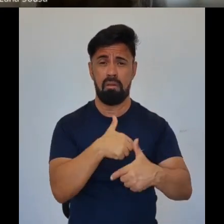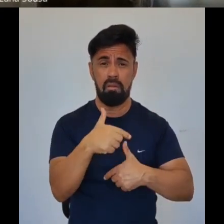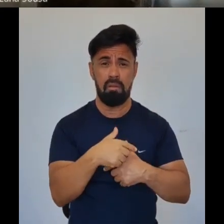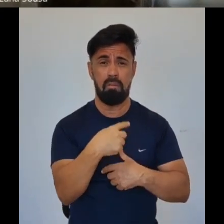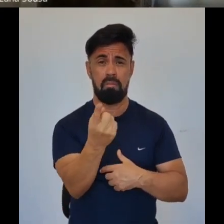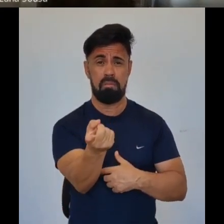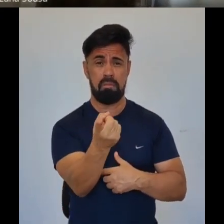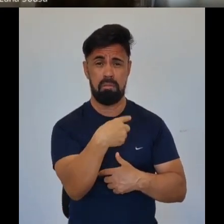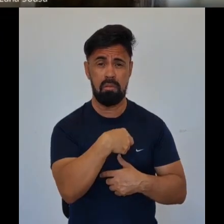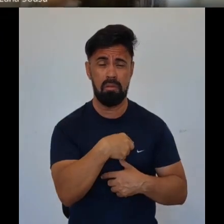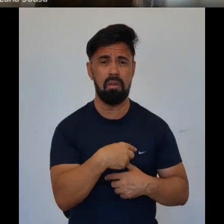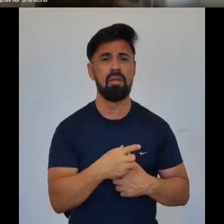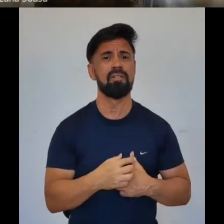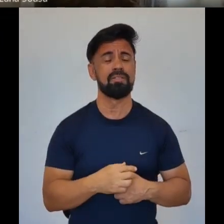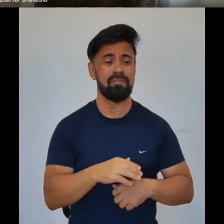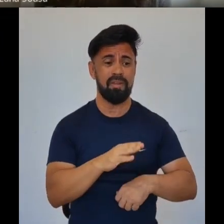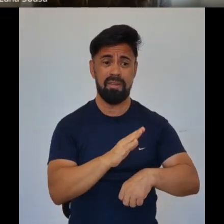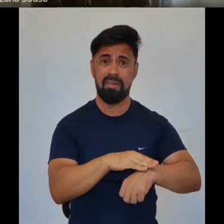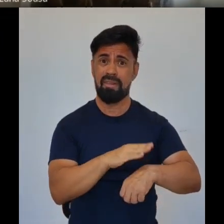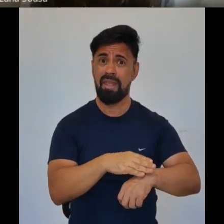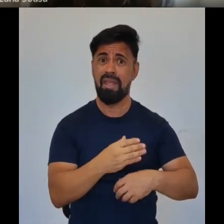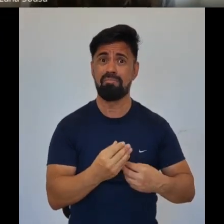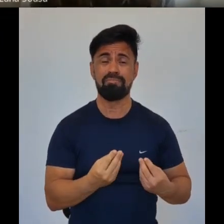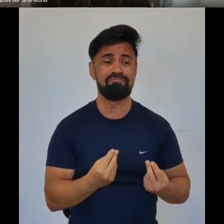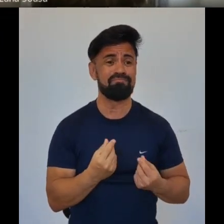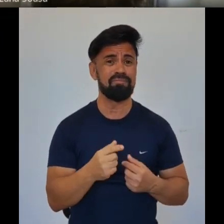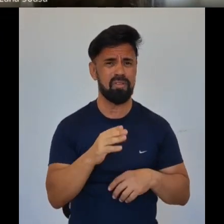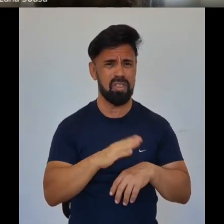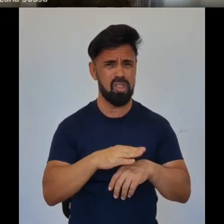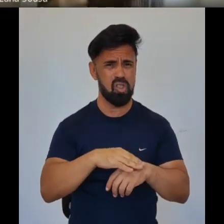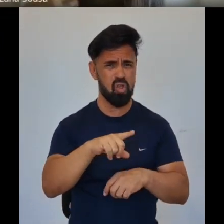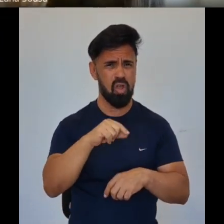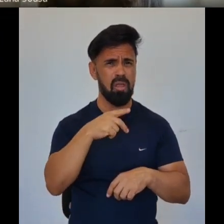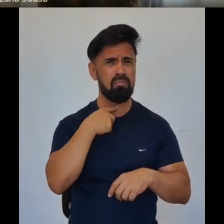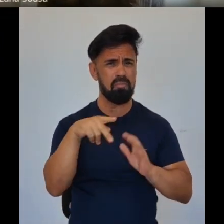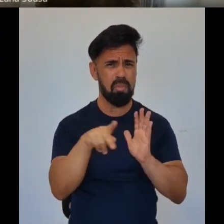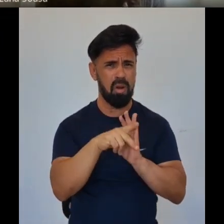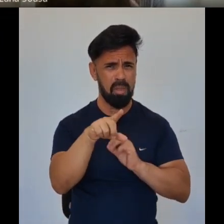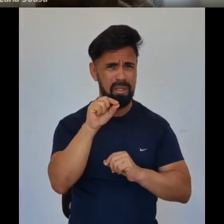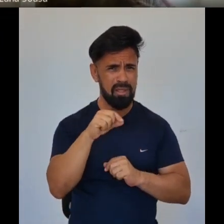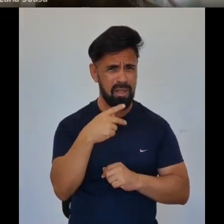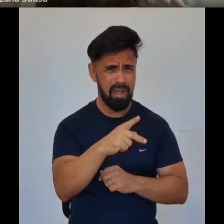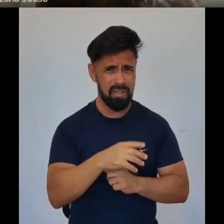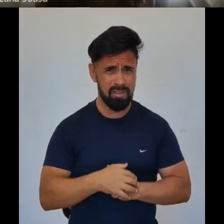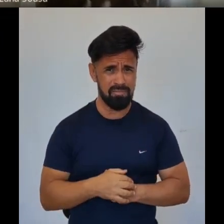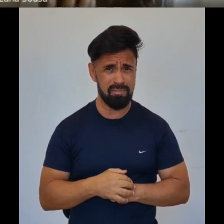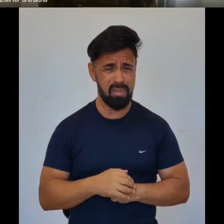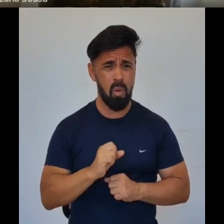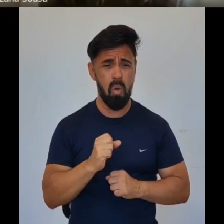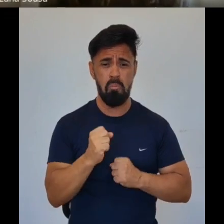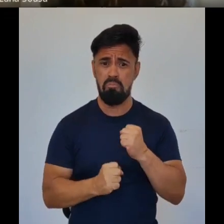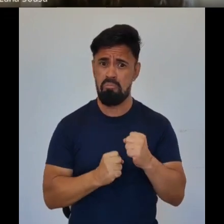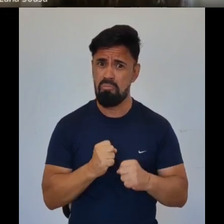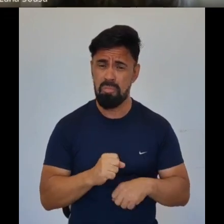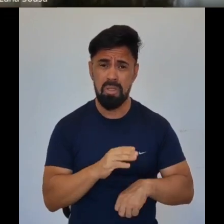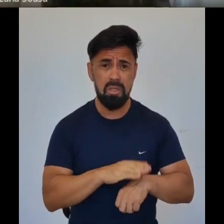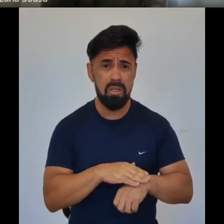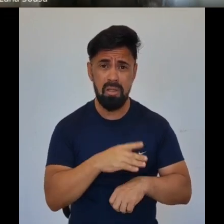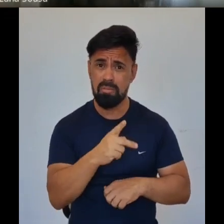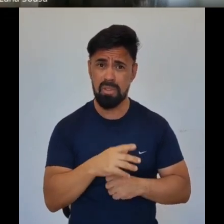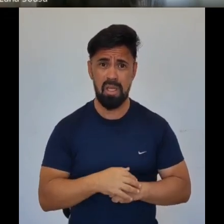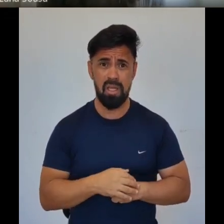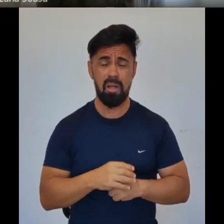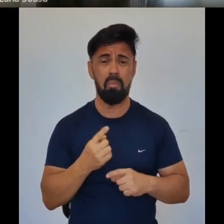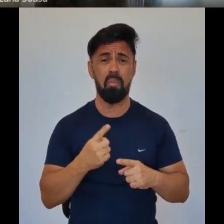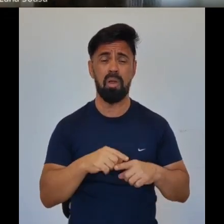que passa ali 2 horas, 4 horas por dia no transporte público, mais uma jornada 6 por 1, não vai ter essa disponibilidade toda.